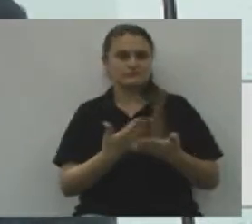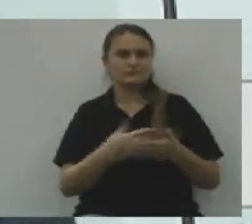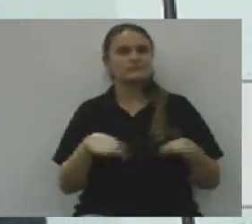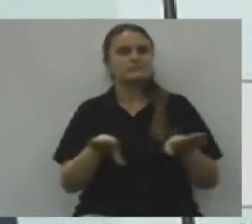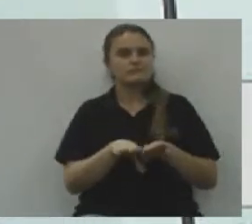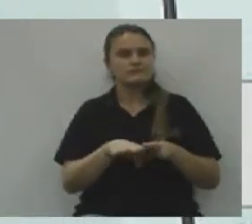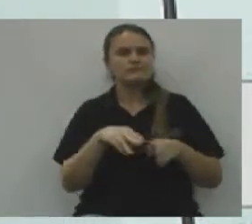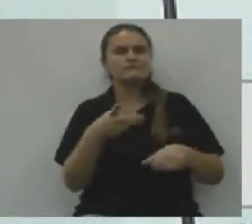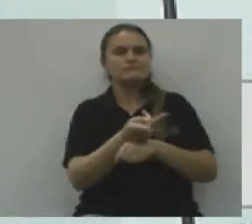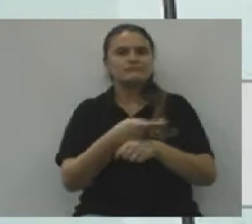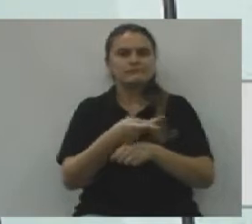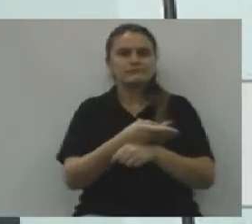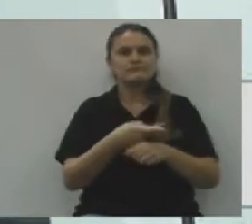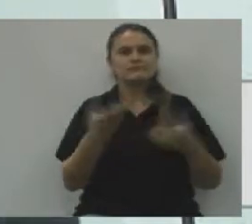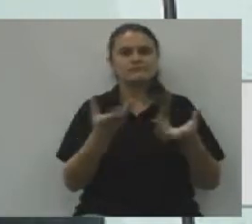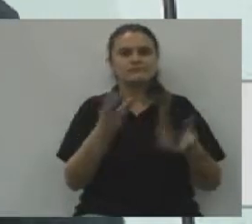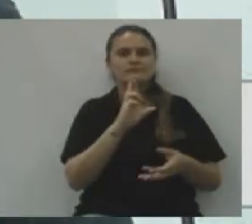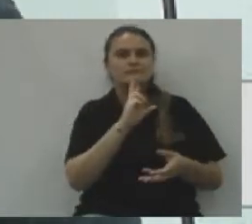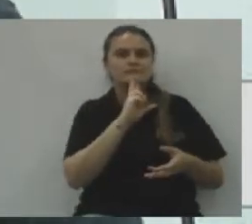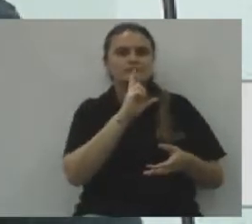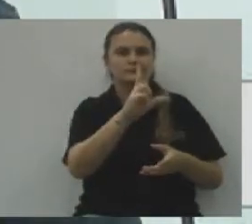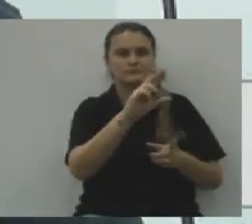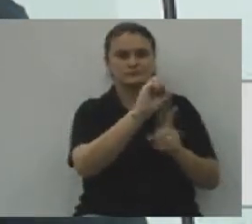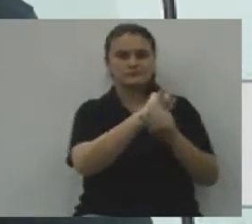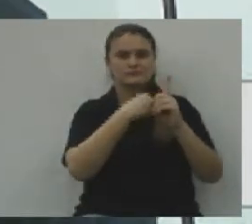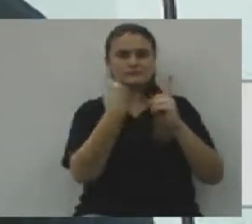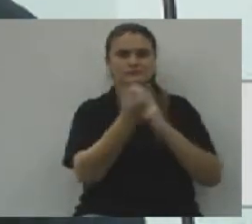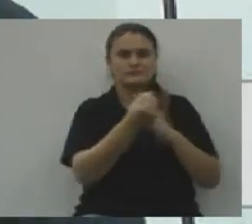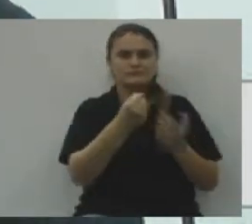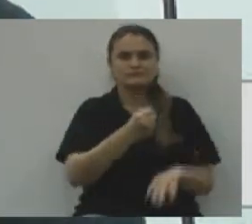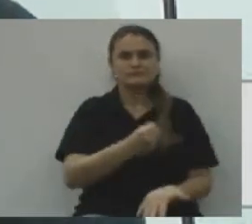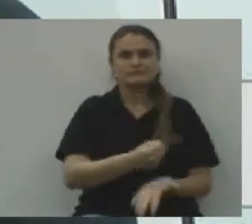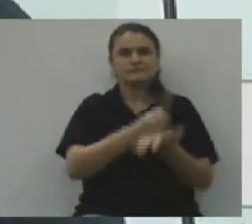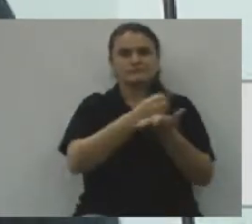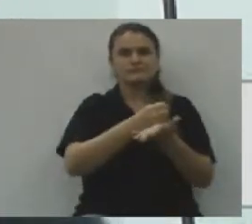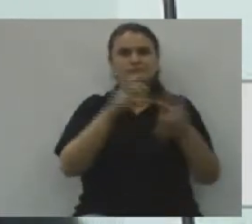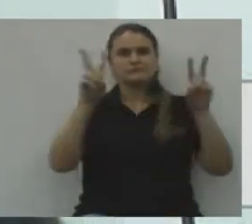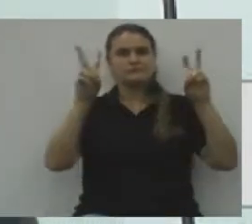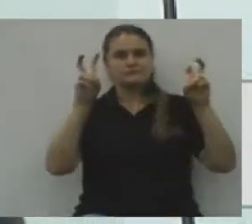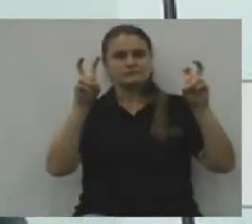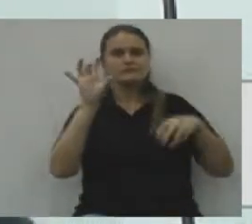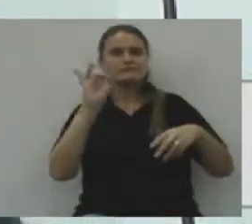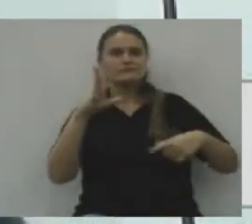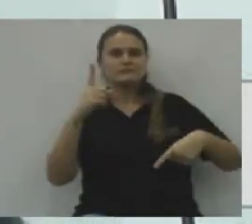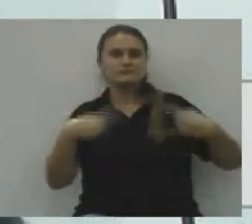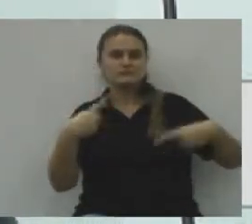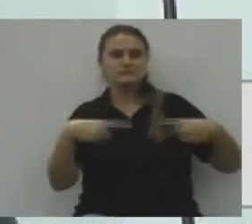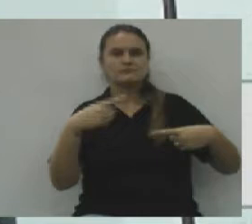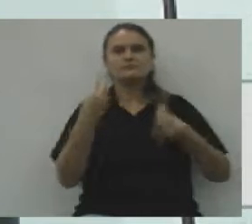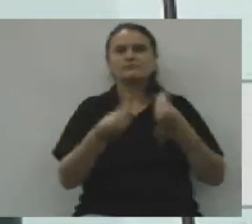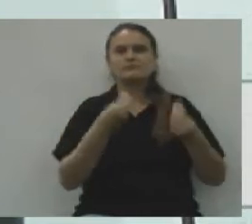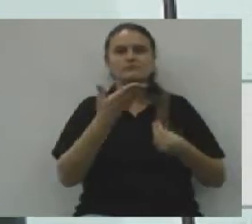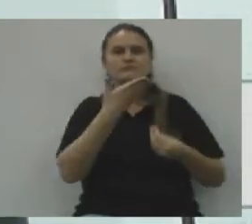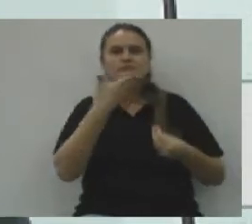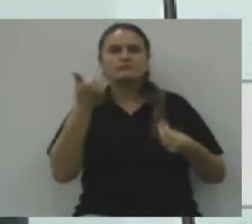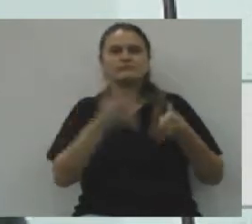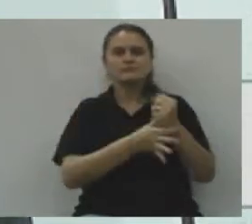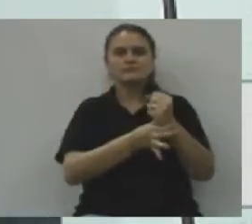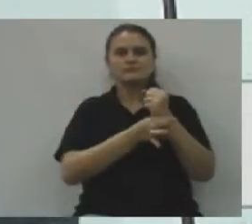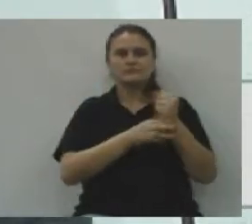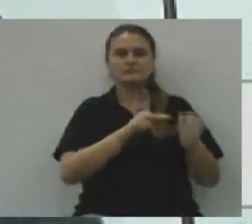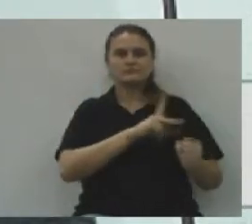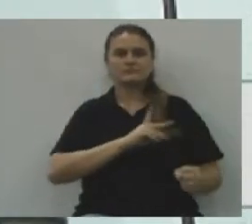se busca dar uma resposta para a sociedade local num tema que é usualmente debatido, que é a segurança pública.